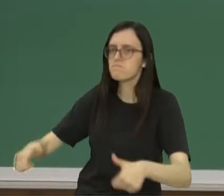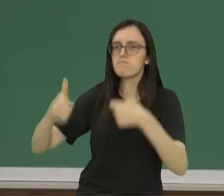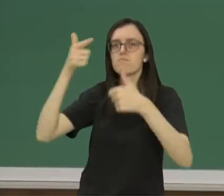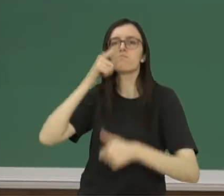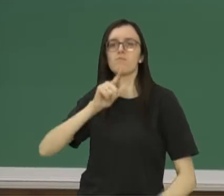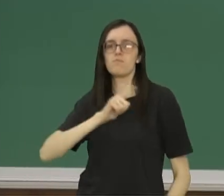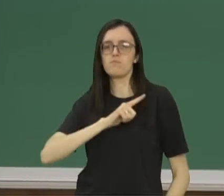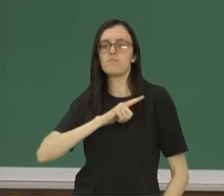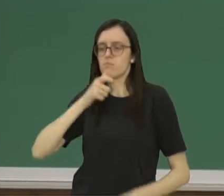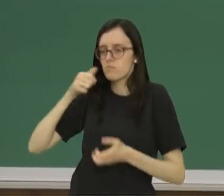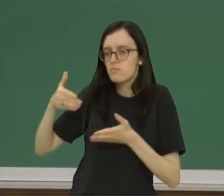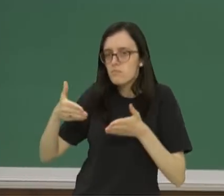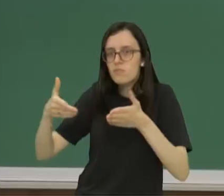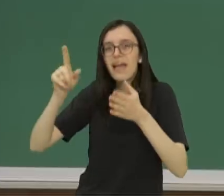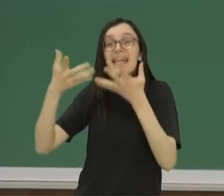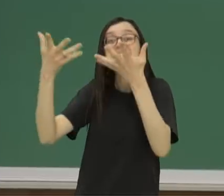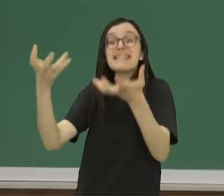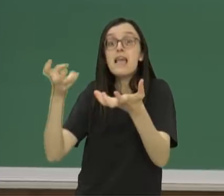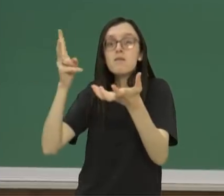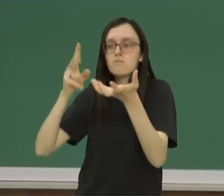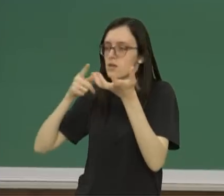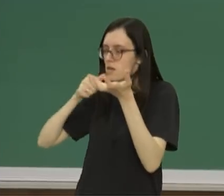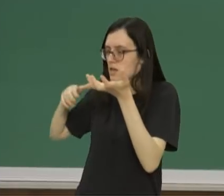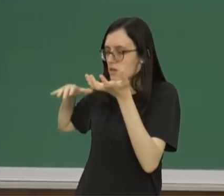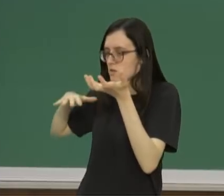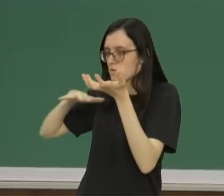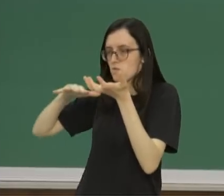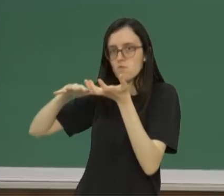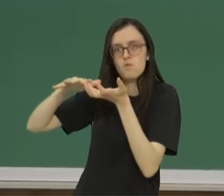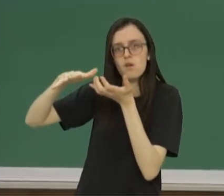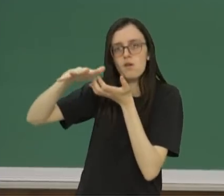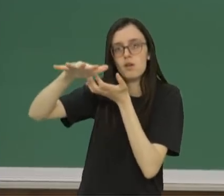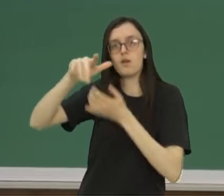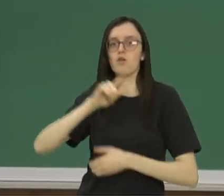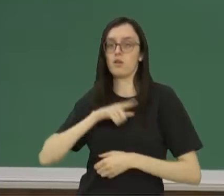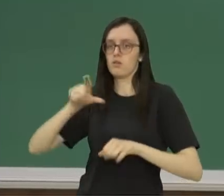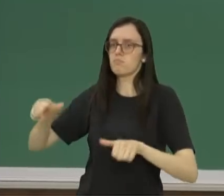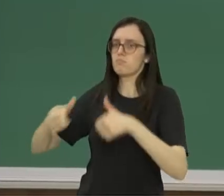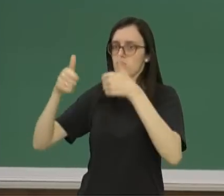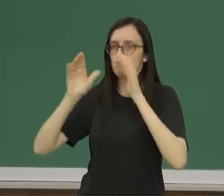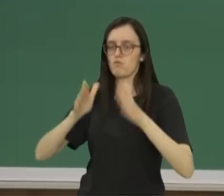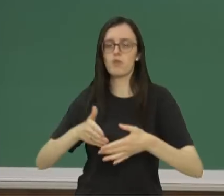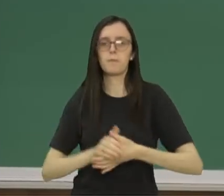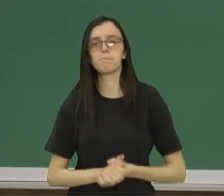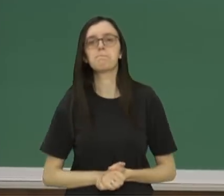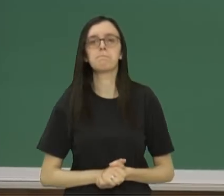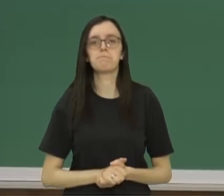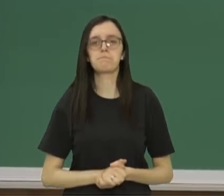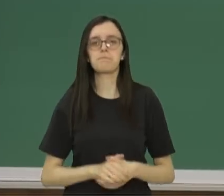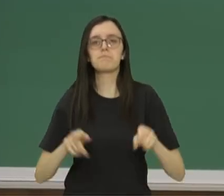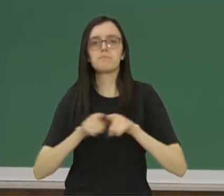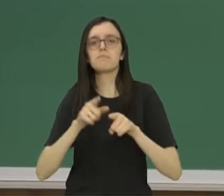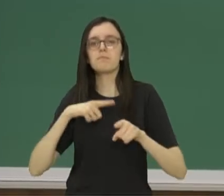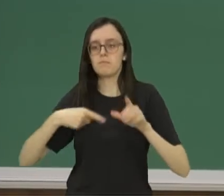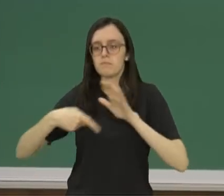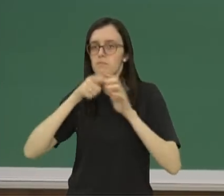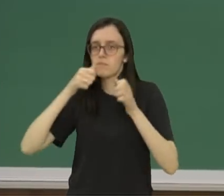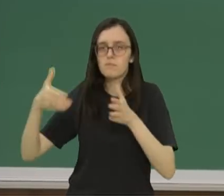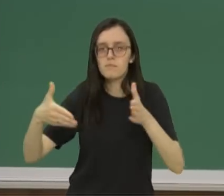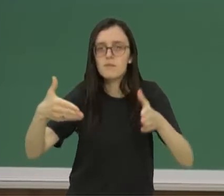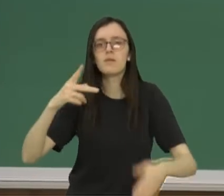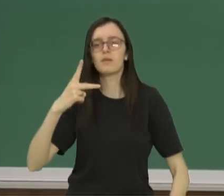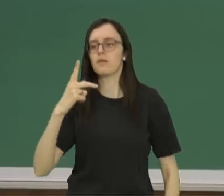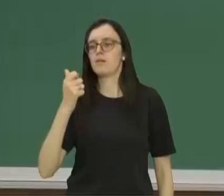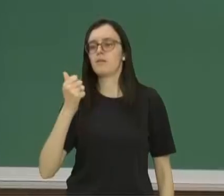passa ali pela região do semiárido, então foi uma região revitalizada, certo? Tem também aqui a bacia do rio Parnaíba,